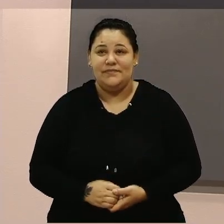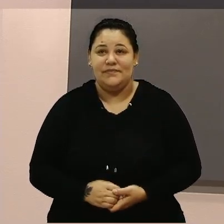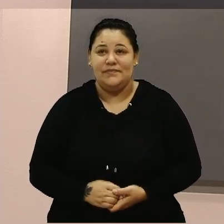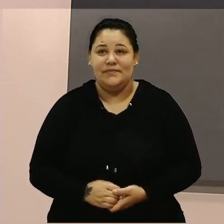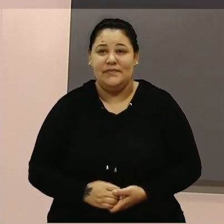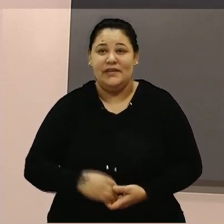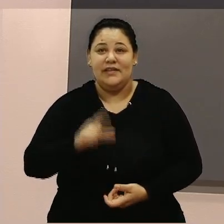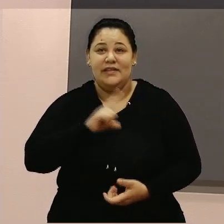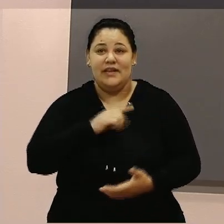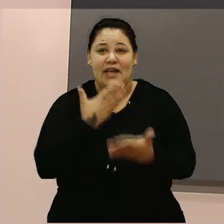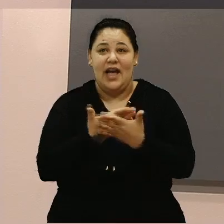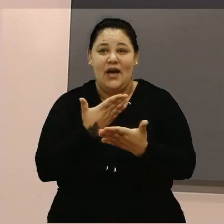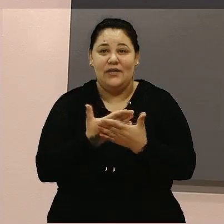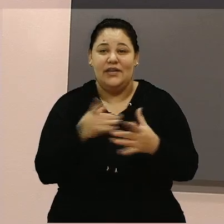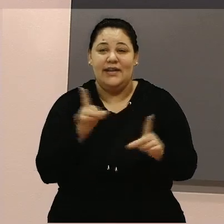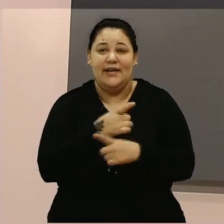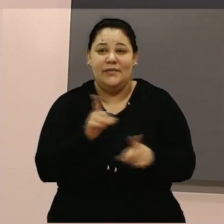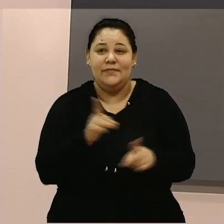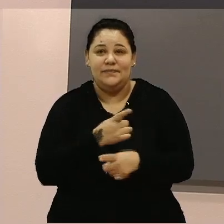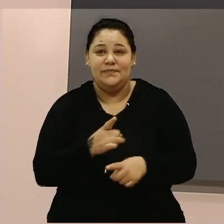Aí eles têm aula de música também,